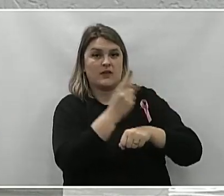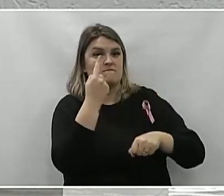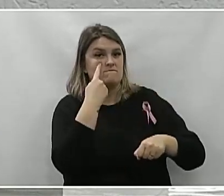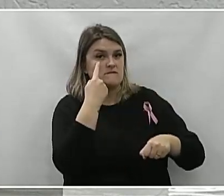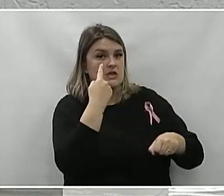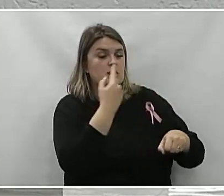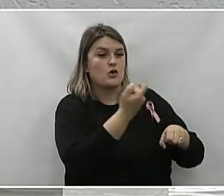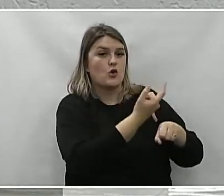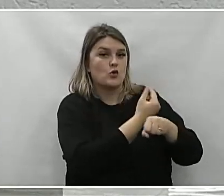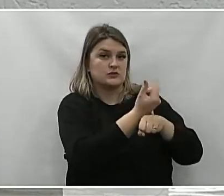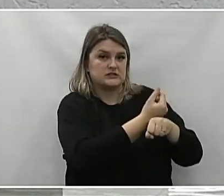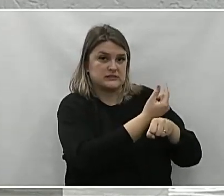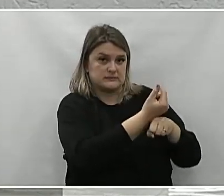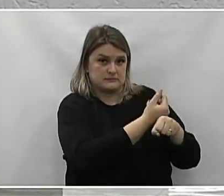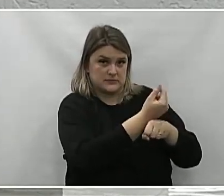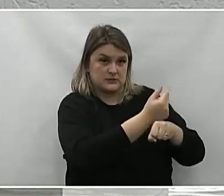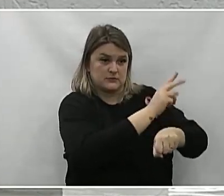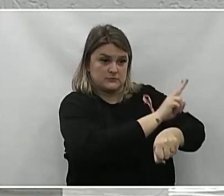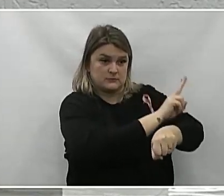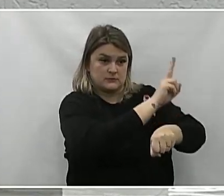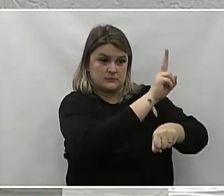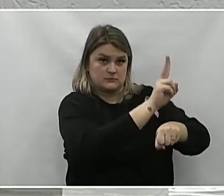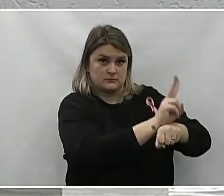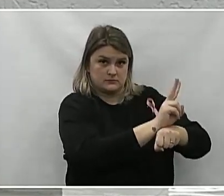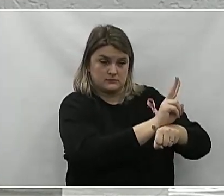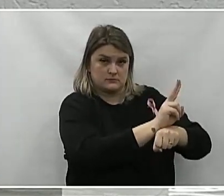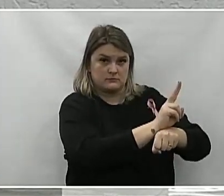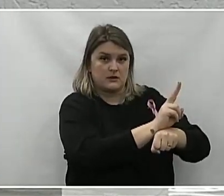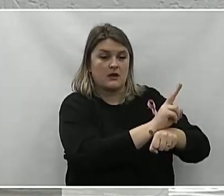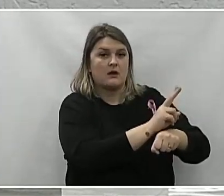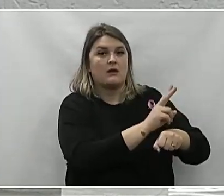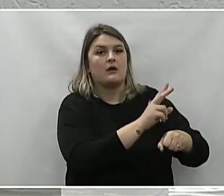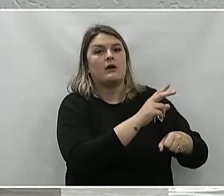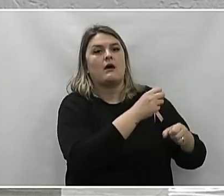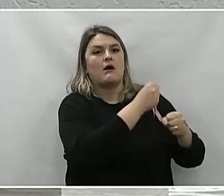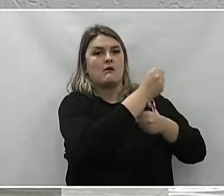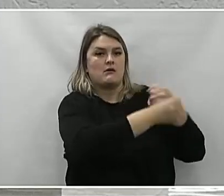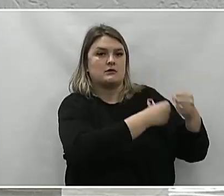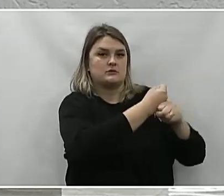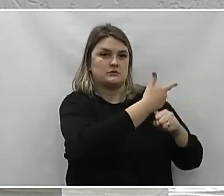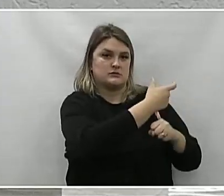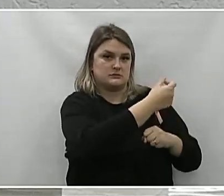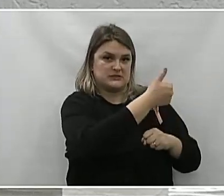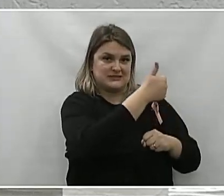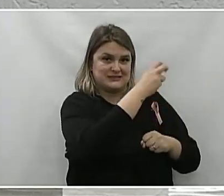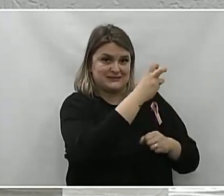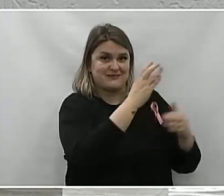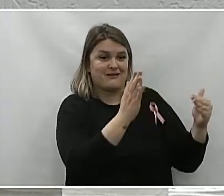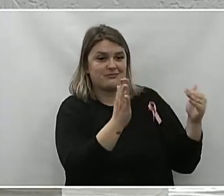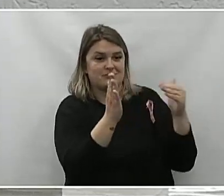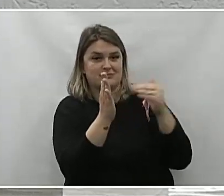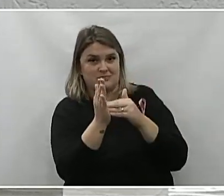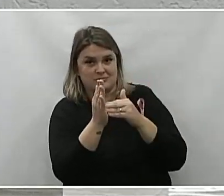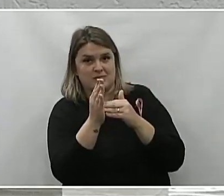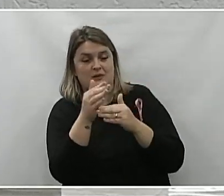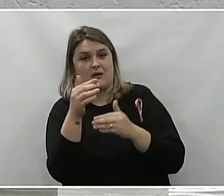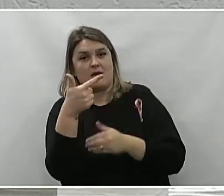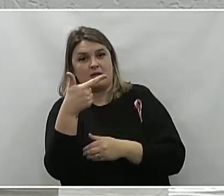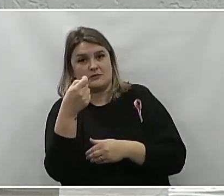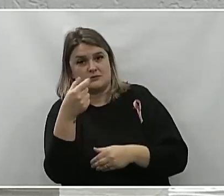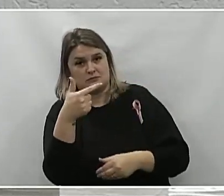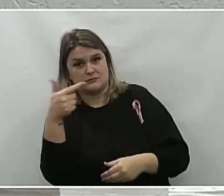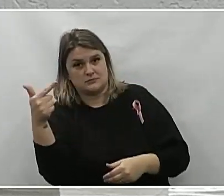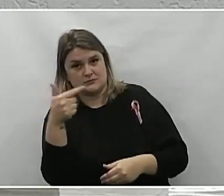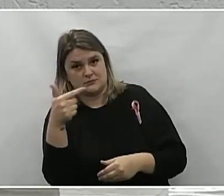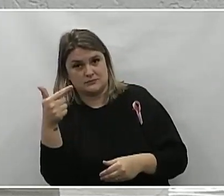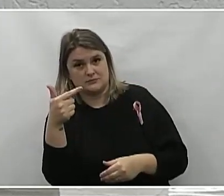orçamentária da fundação Municipal Centro Universitário da cidade de União da Vitória UNIUBE entre os exercícios